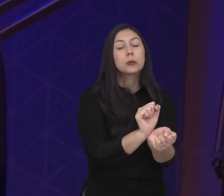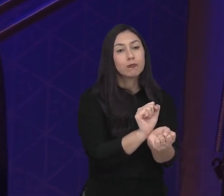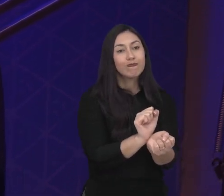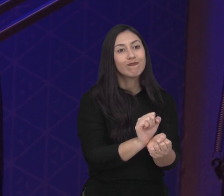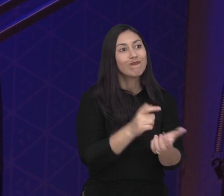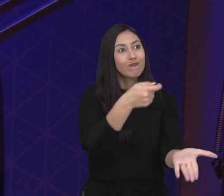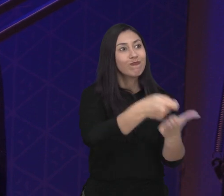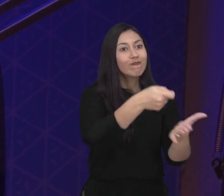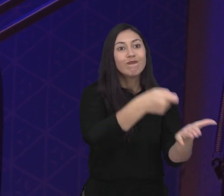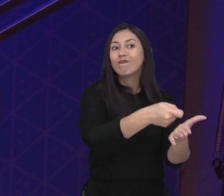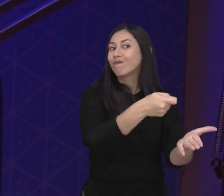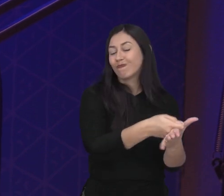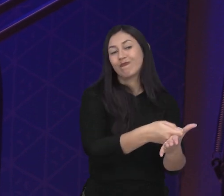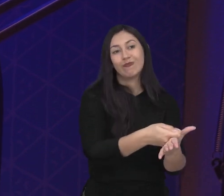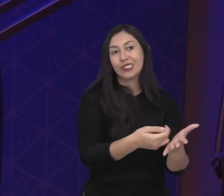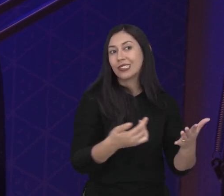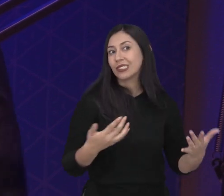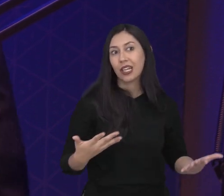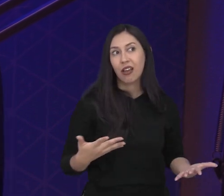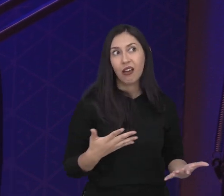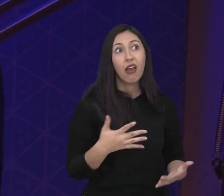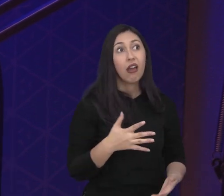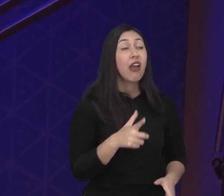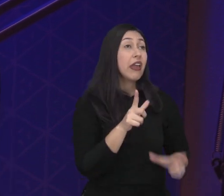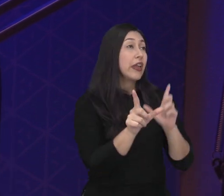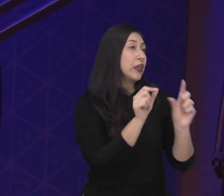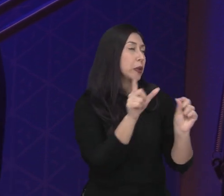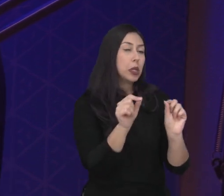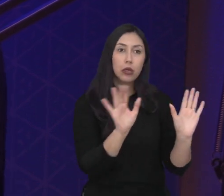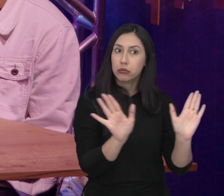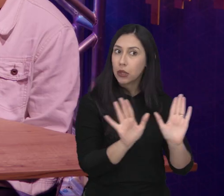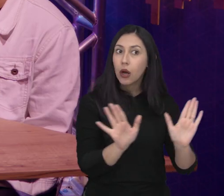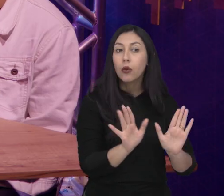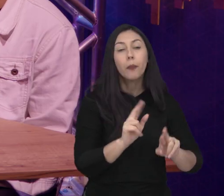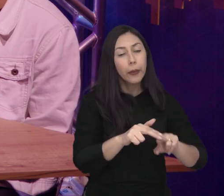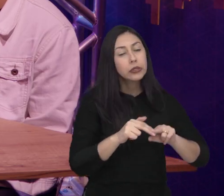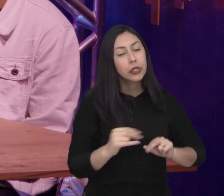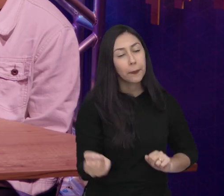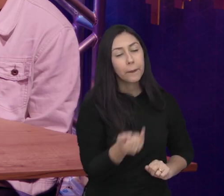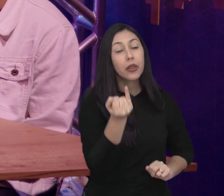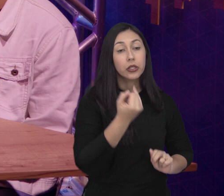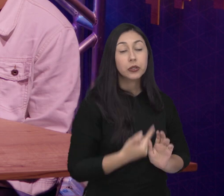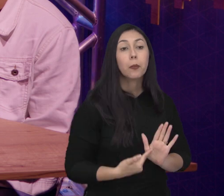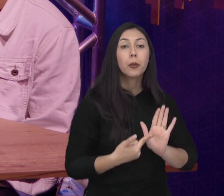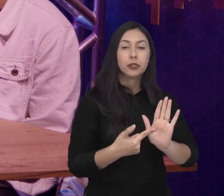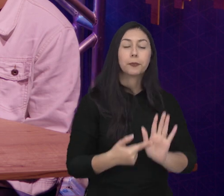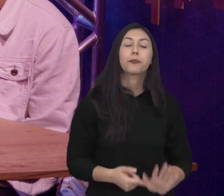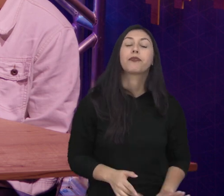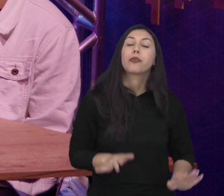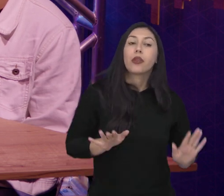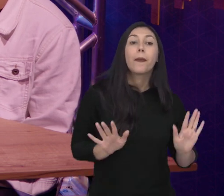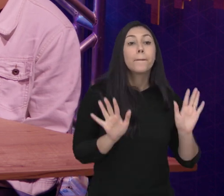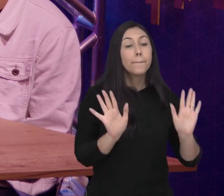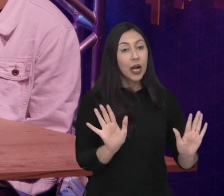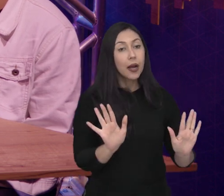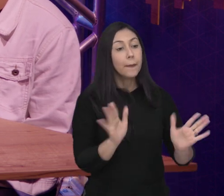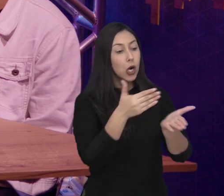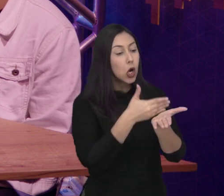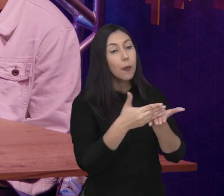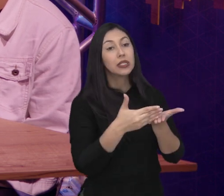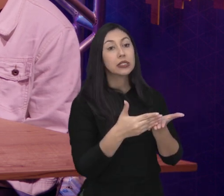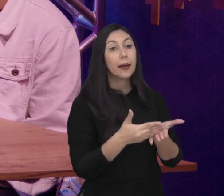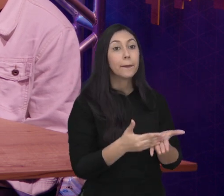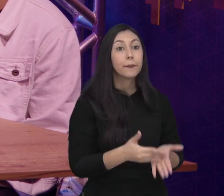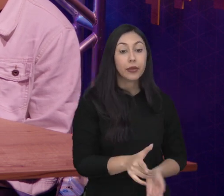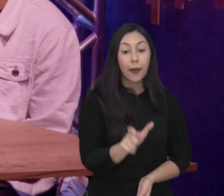vinda forçada, não foi algo que, eles não decidiram vir morar aqui. Então, é importante colocar. Mas, pra gente começar, então, quando a gente pensa